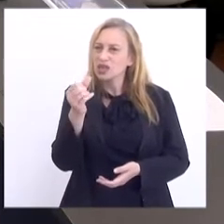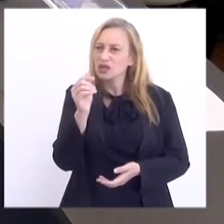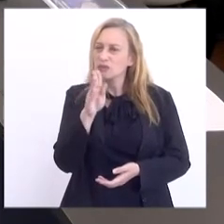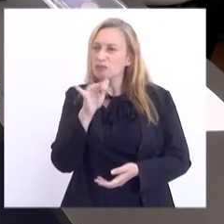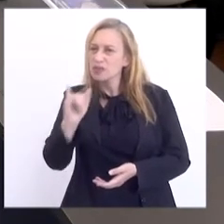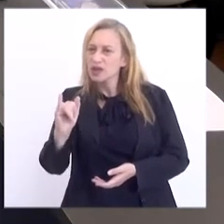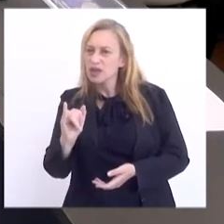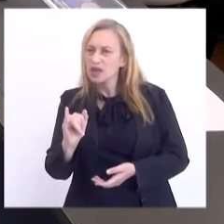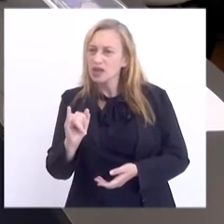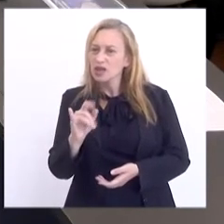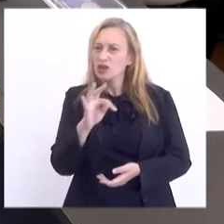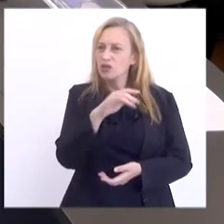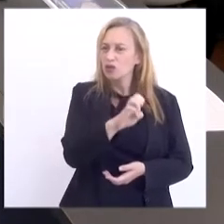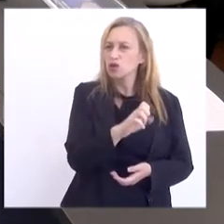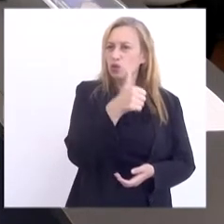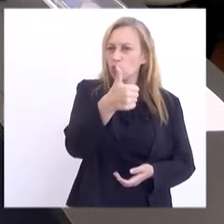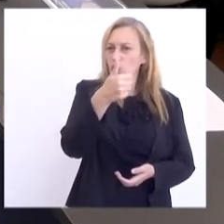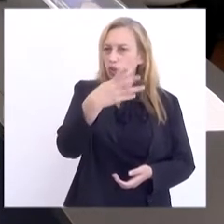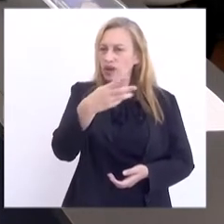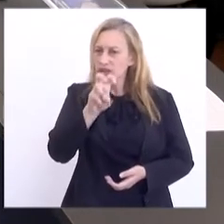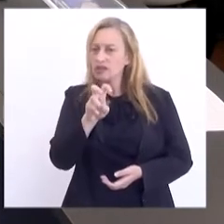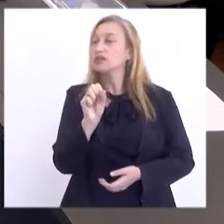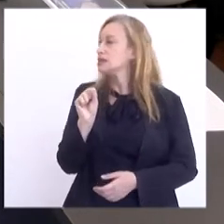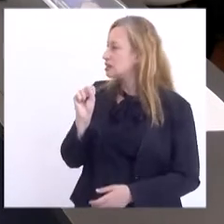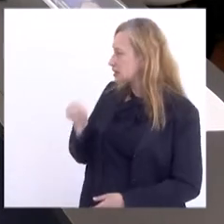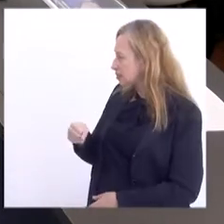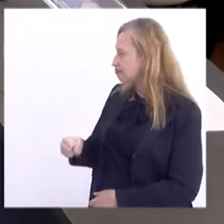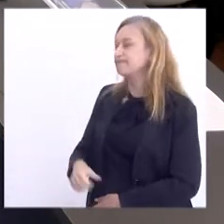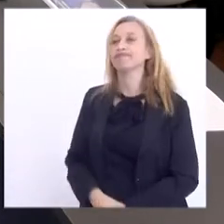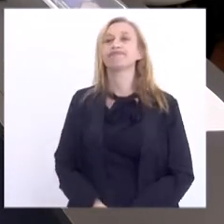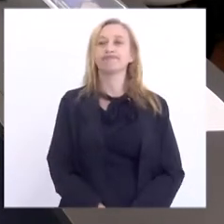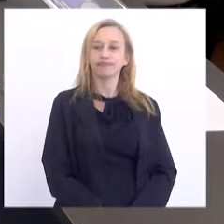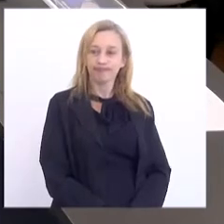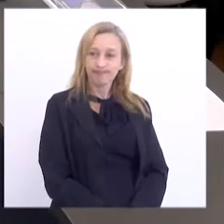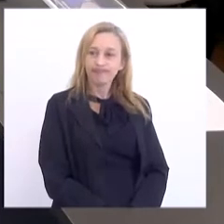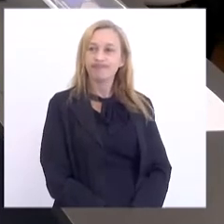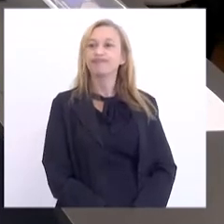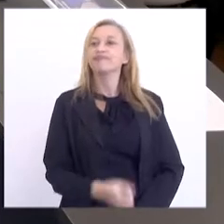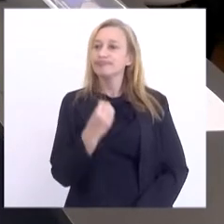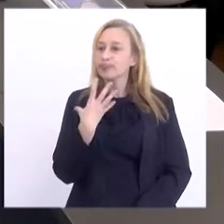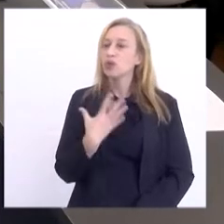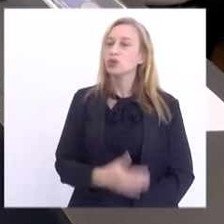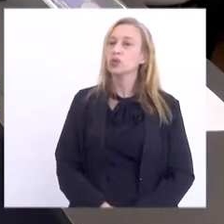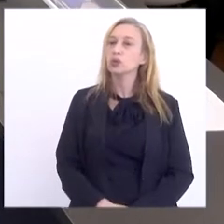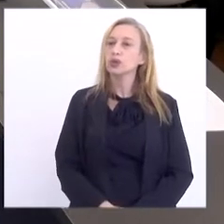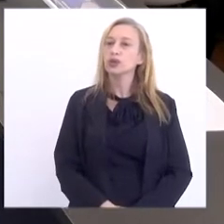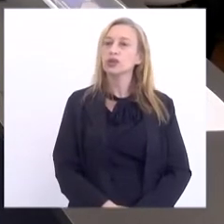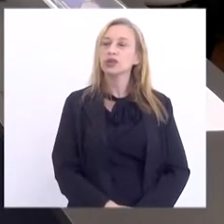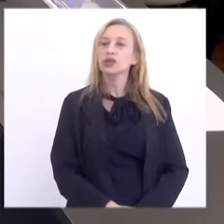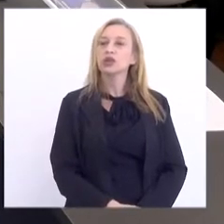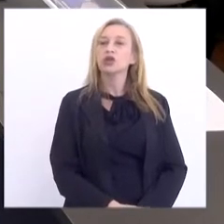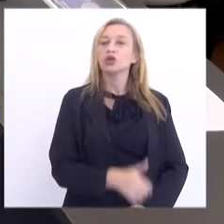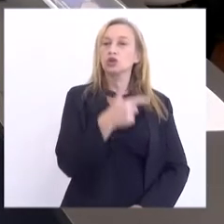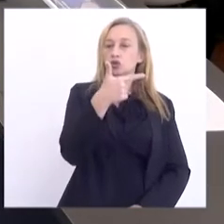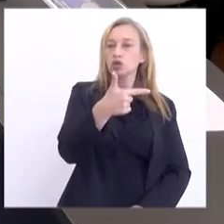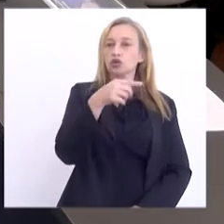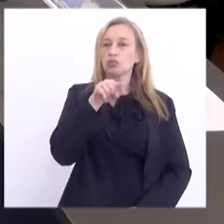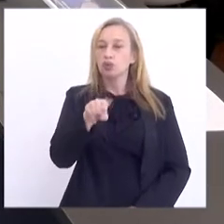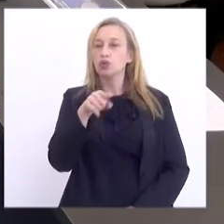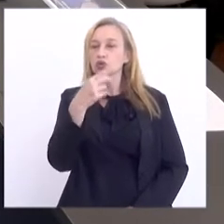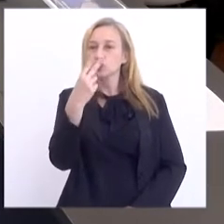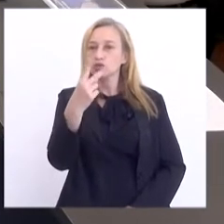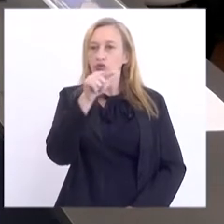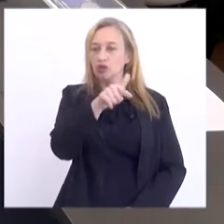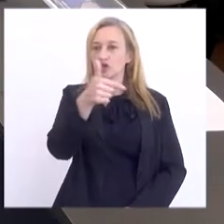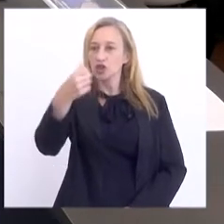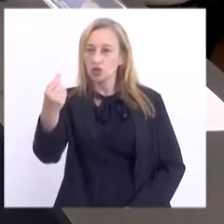são fontes 145 sim perfeitamente é bom então foram foram destinados 2.1 2021